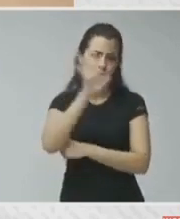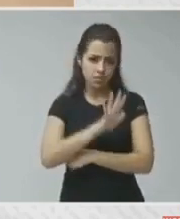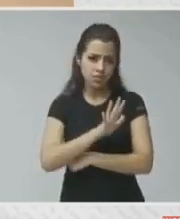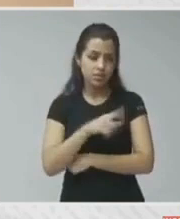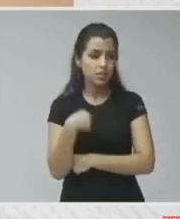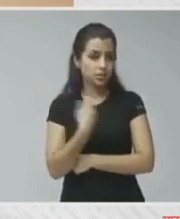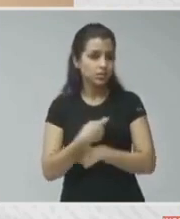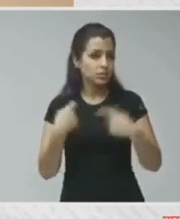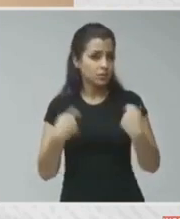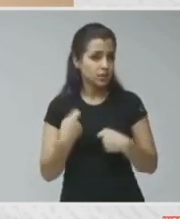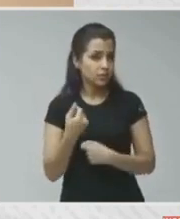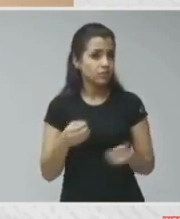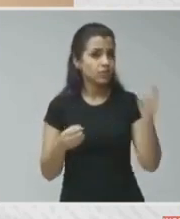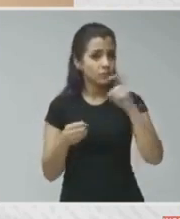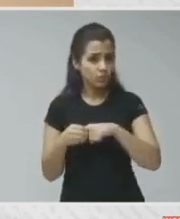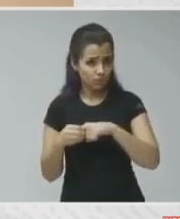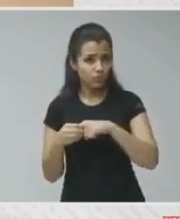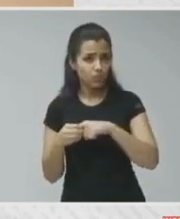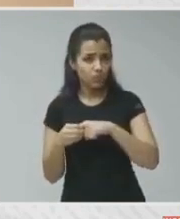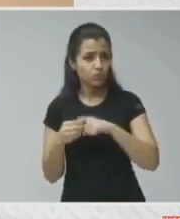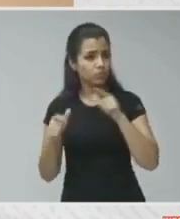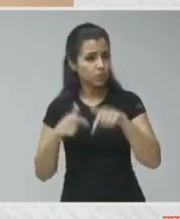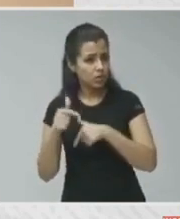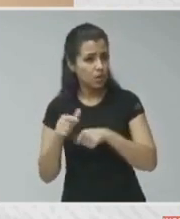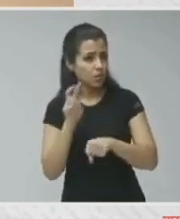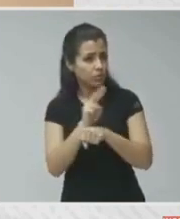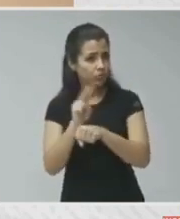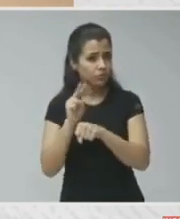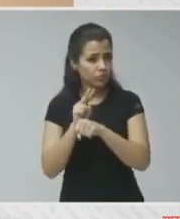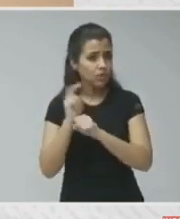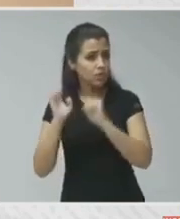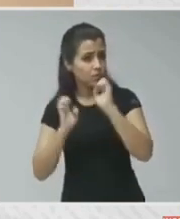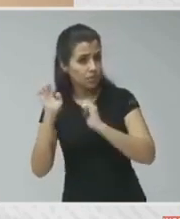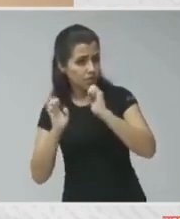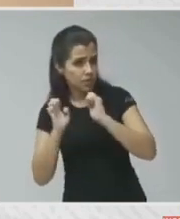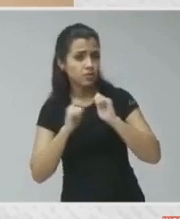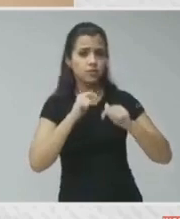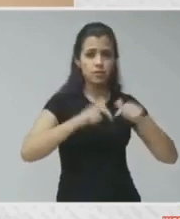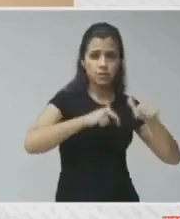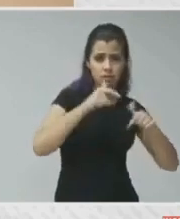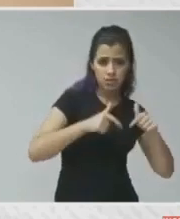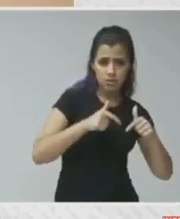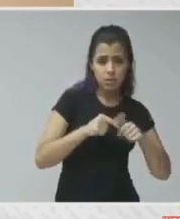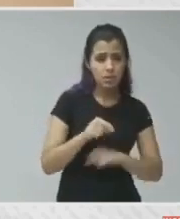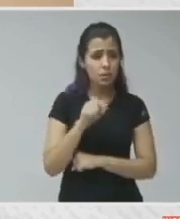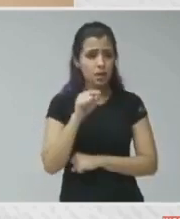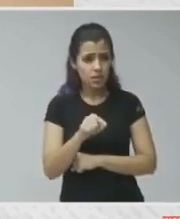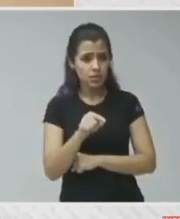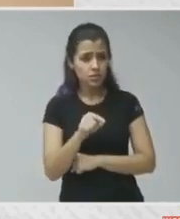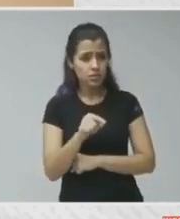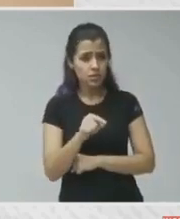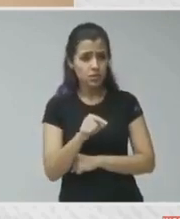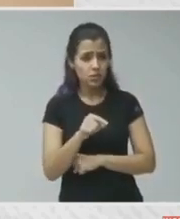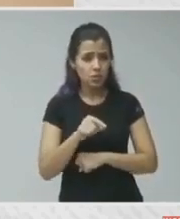retomada econômica para que possamos preservar empresas e empregos. Para isso, o grande indutor